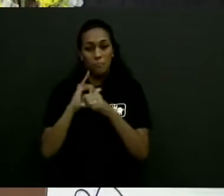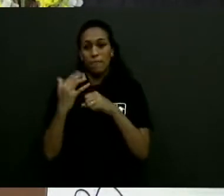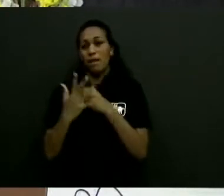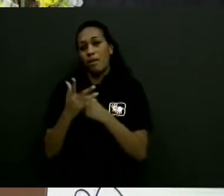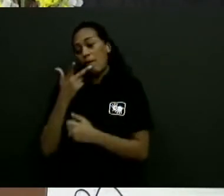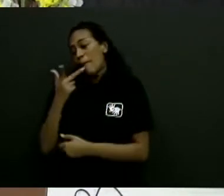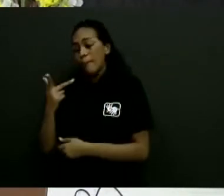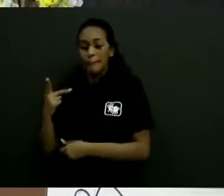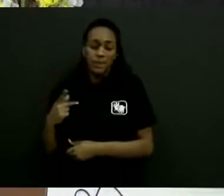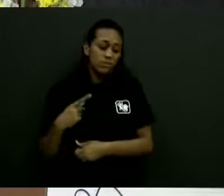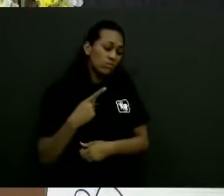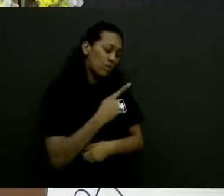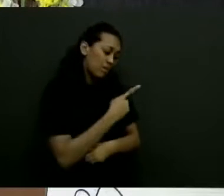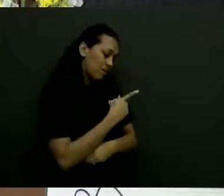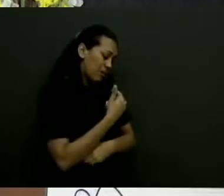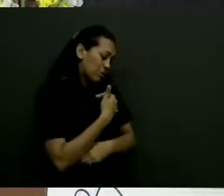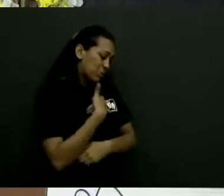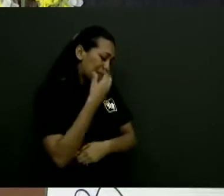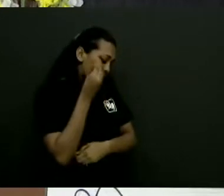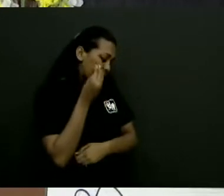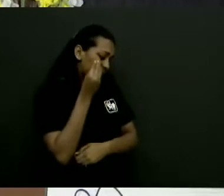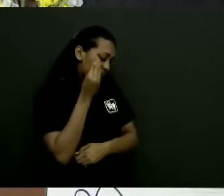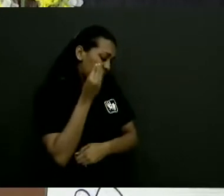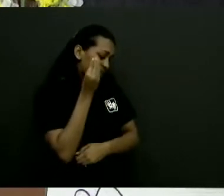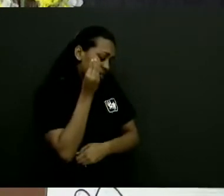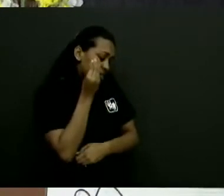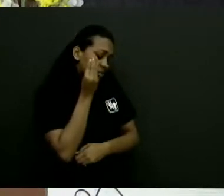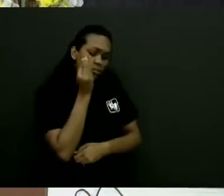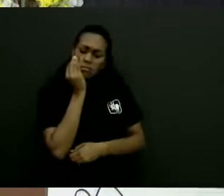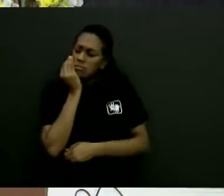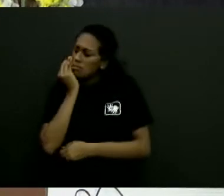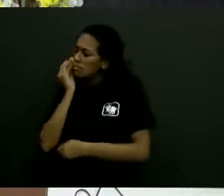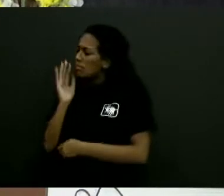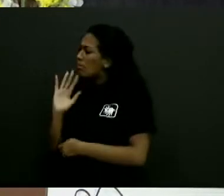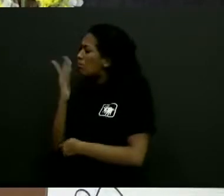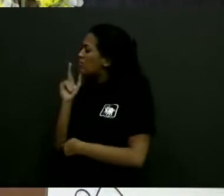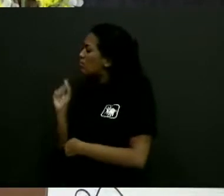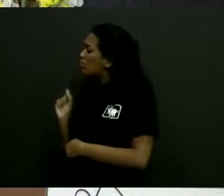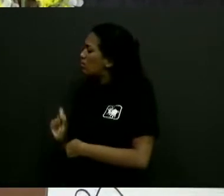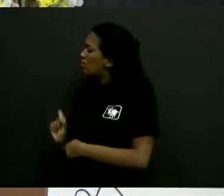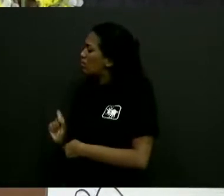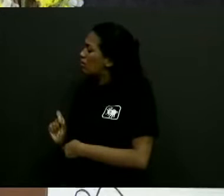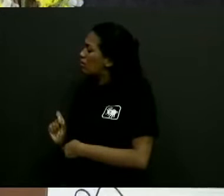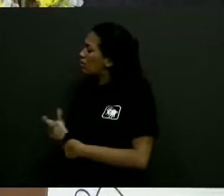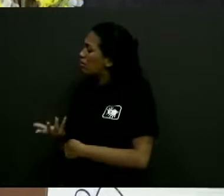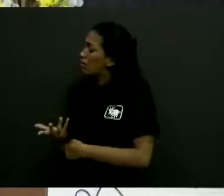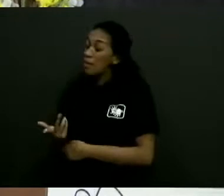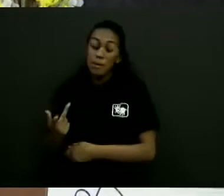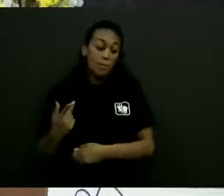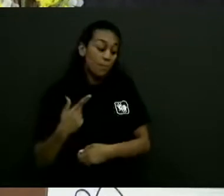olha, pastor, eu estou me recuperando. Ele: mas o que você tem? Eu expliquei para ele. Ele falou: pastor, Deus mandou eu ligar para